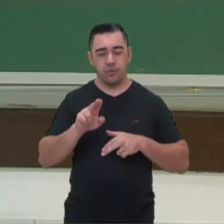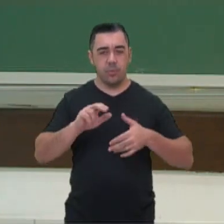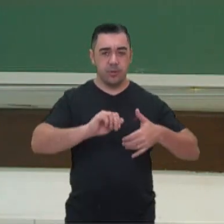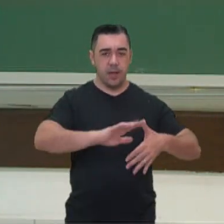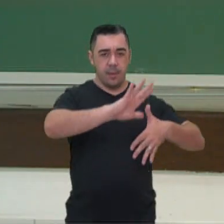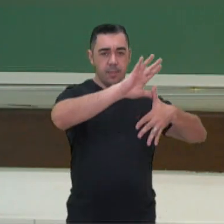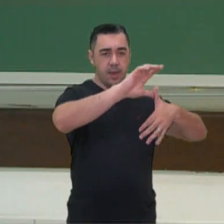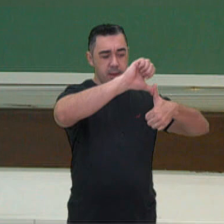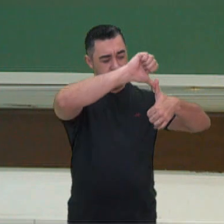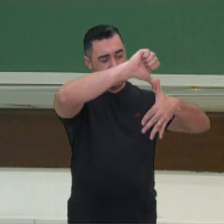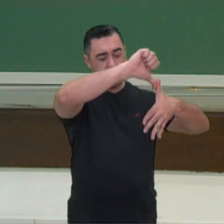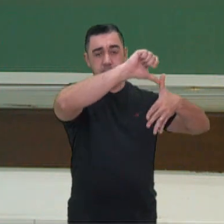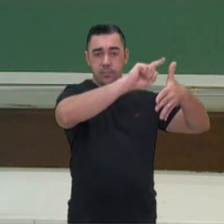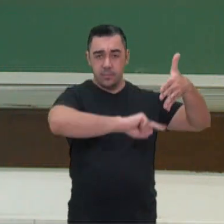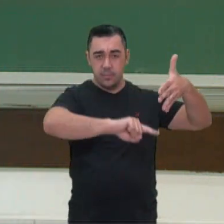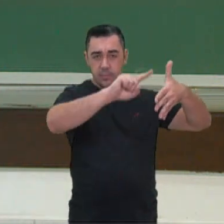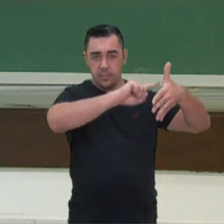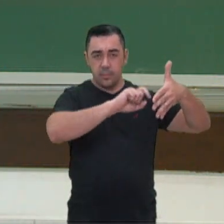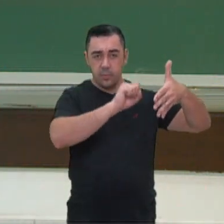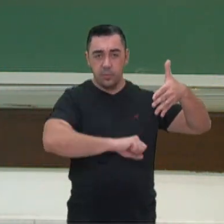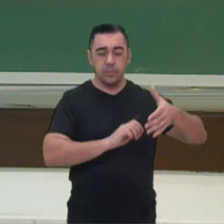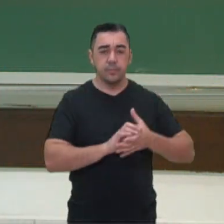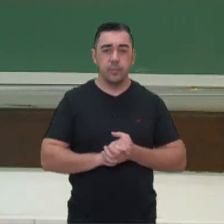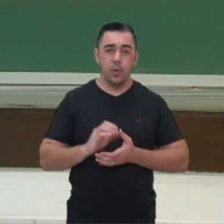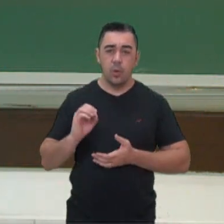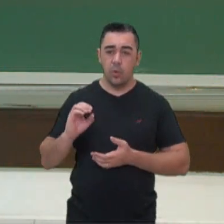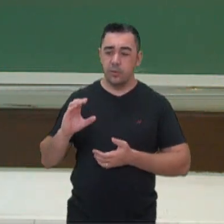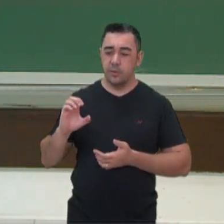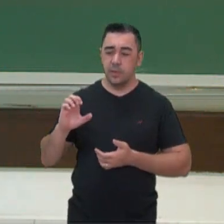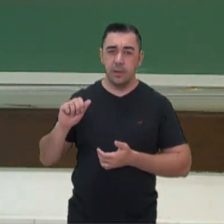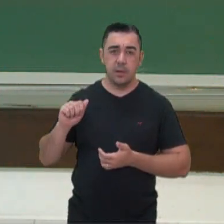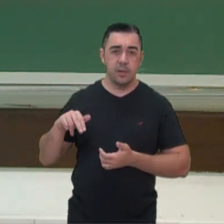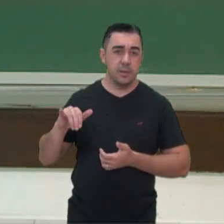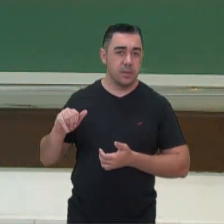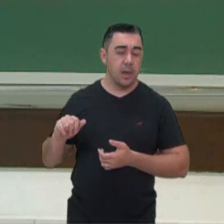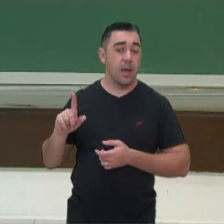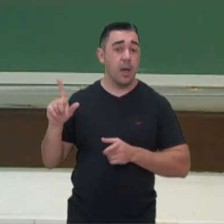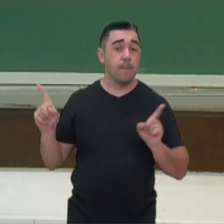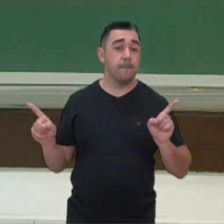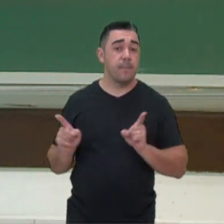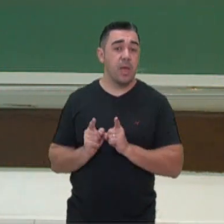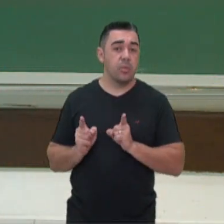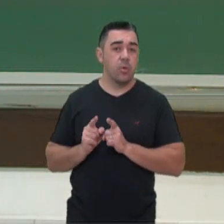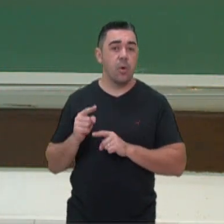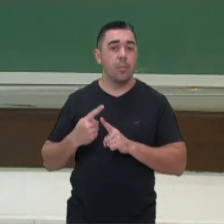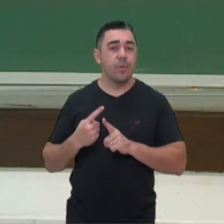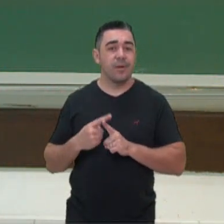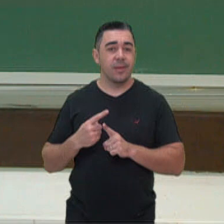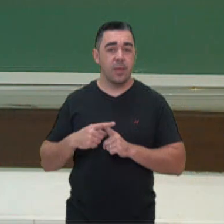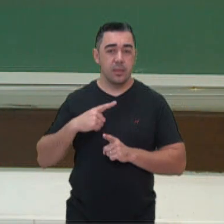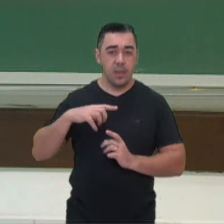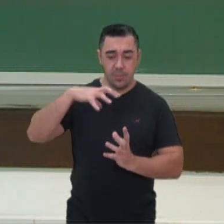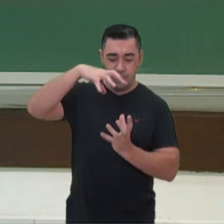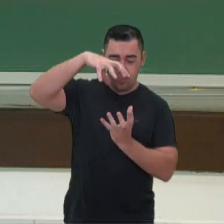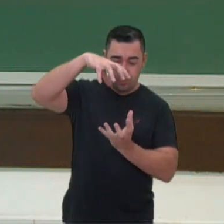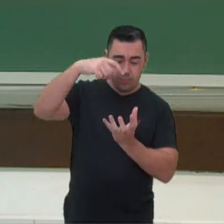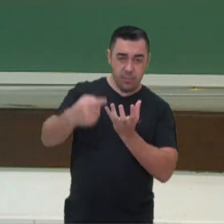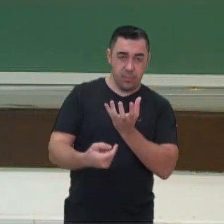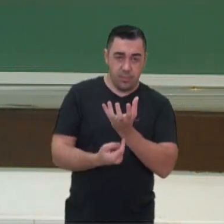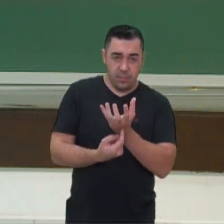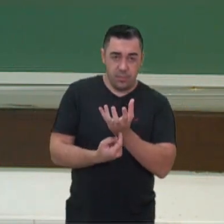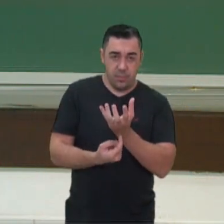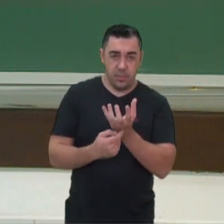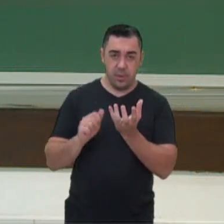Esta é uma afirmação que a gente usa a Oceania como menos populoso para dizer o seguinte: na Antártica, que é um continente, não